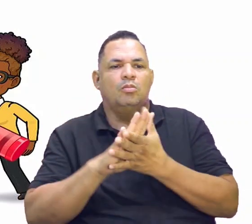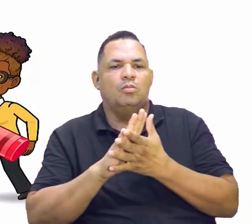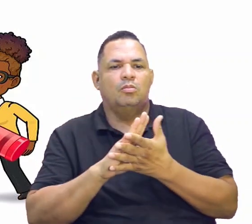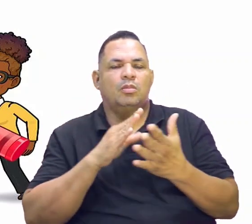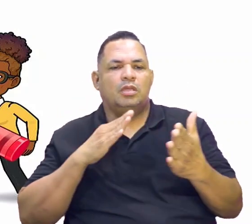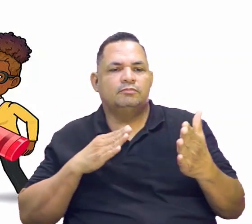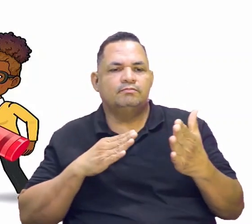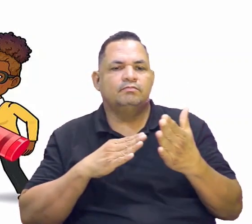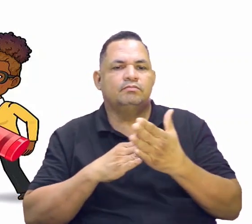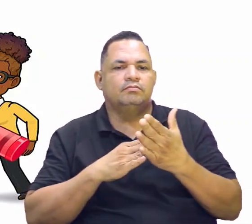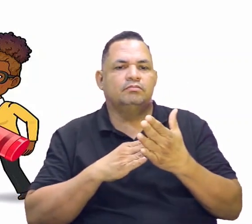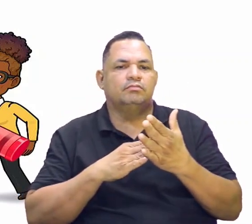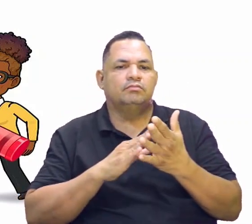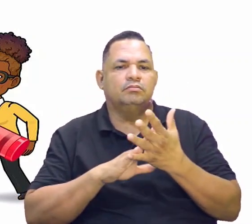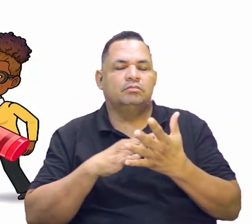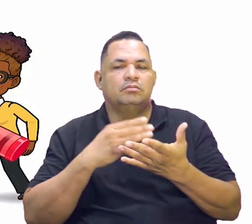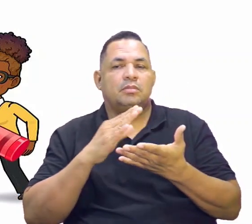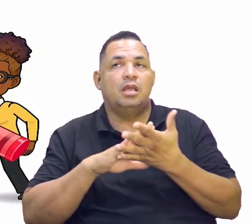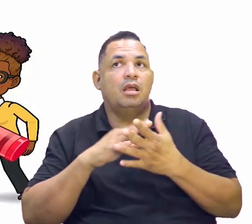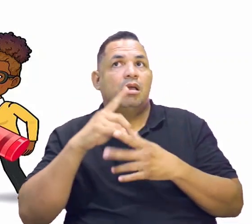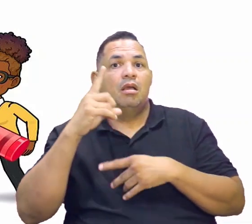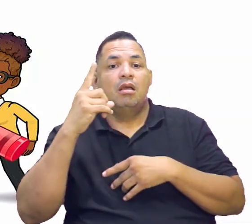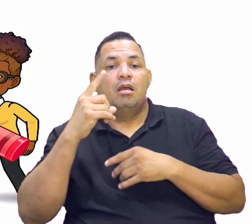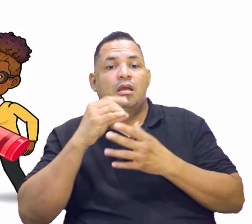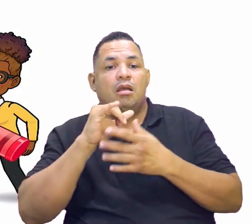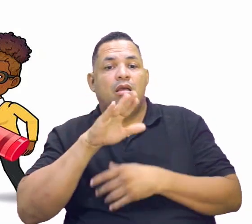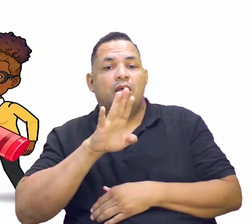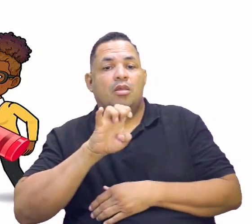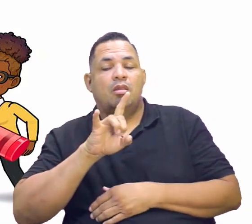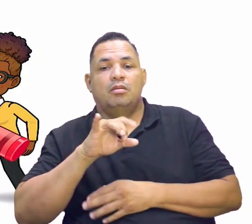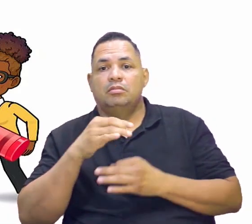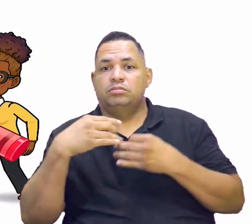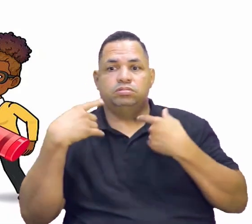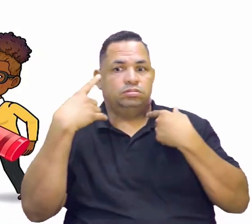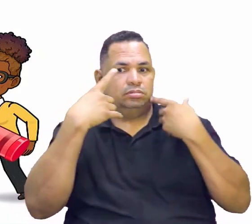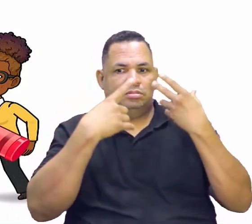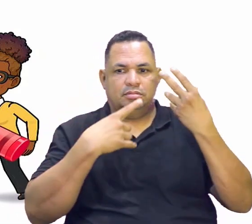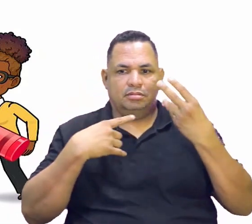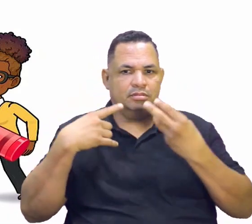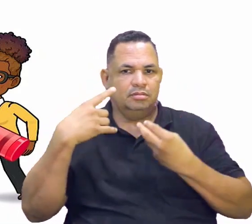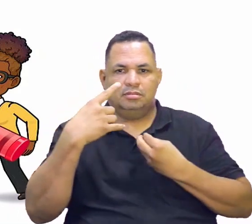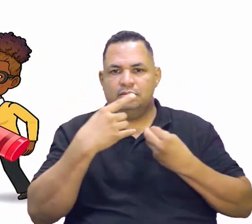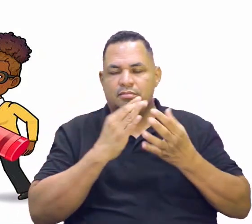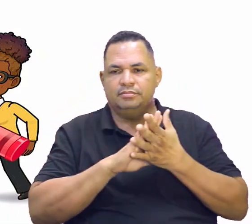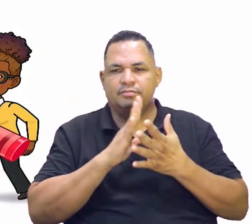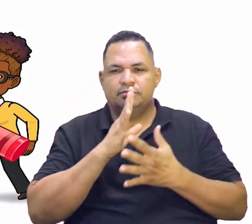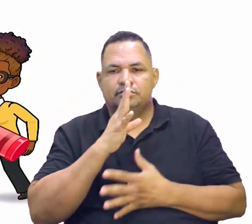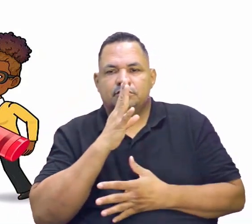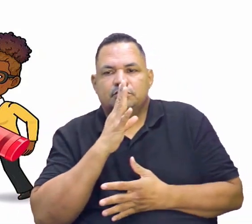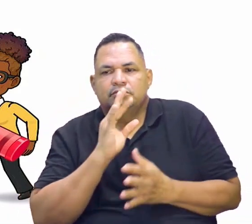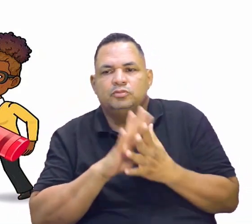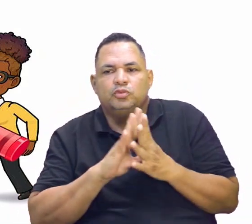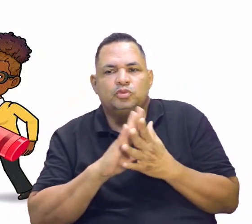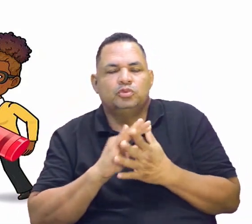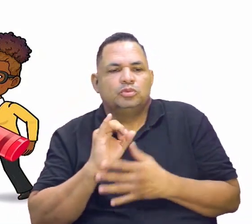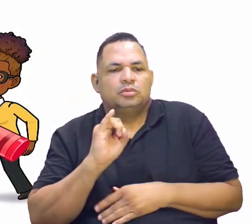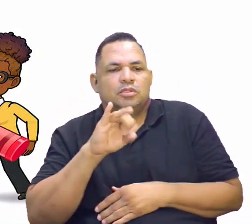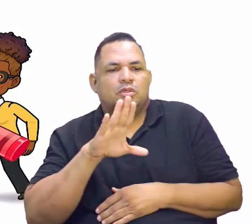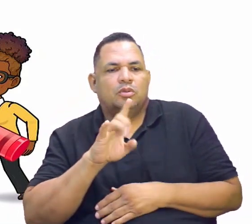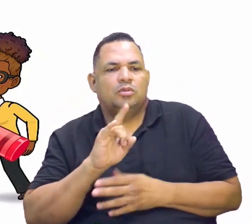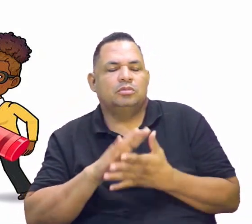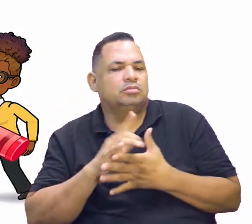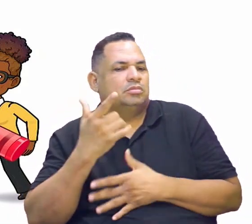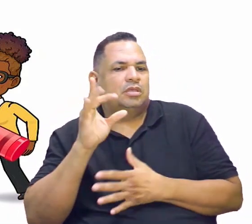para atingir alucinatórios, né? Estados alucinatórios, apreciando tudo que foi lógico e